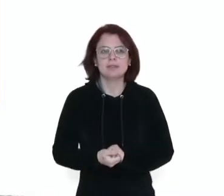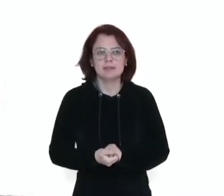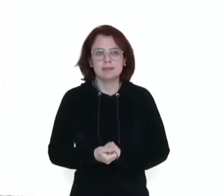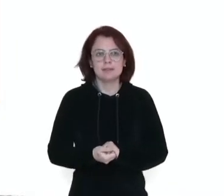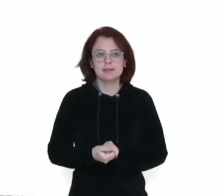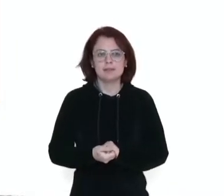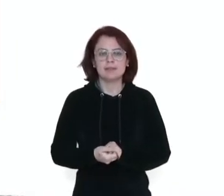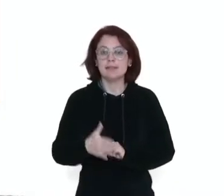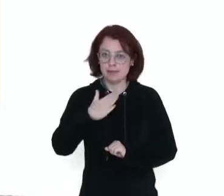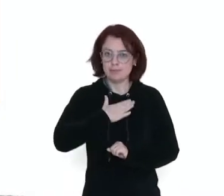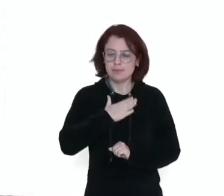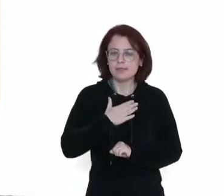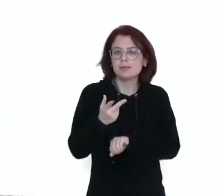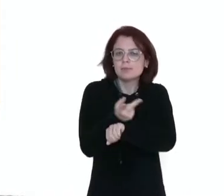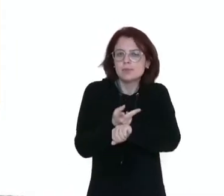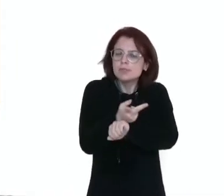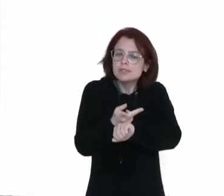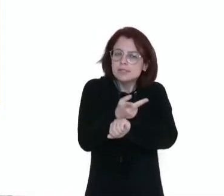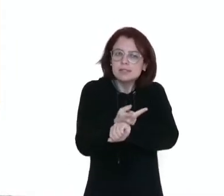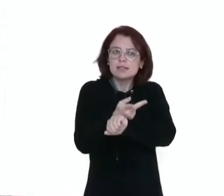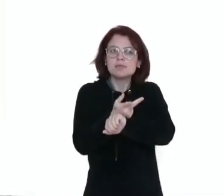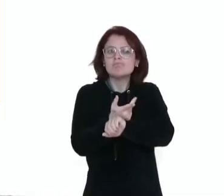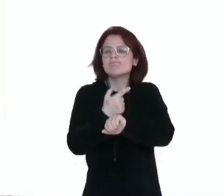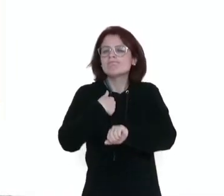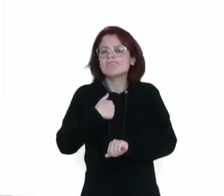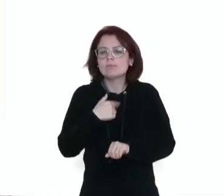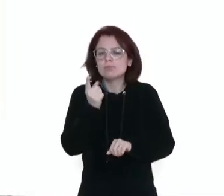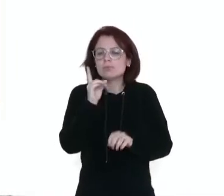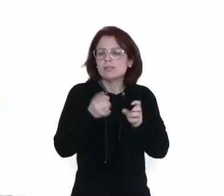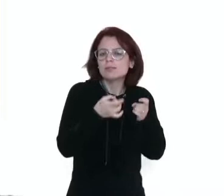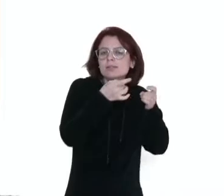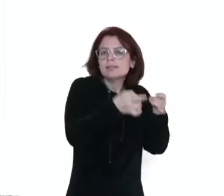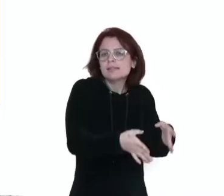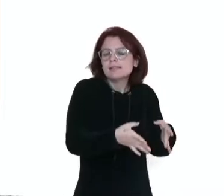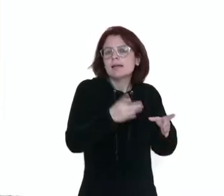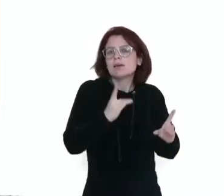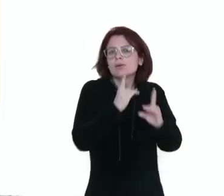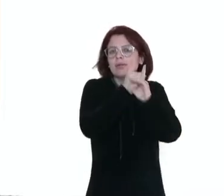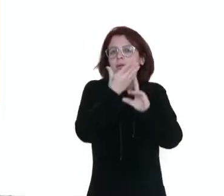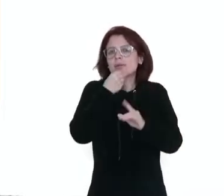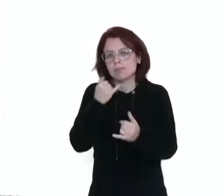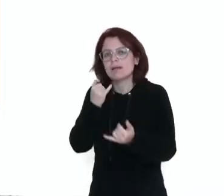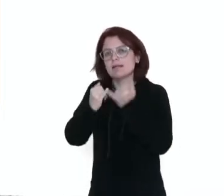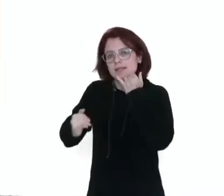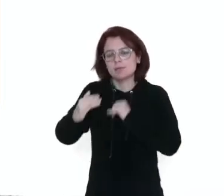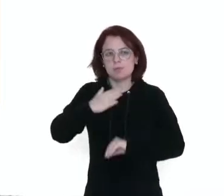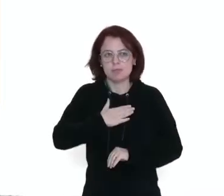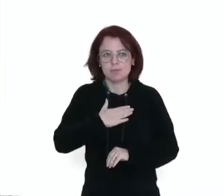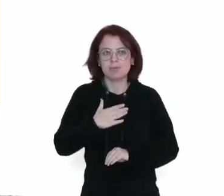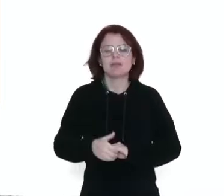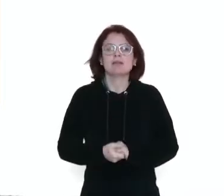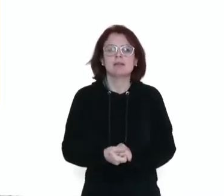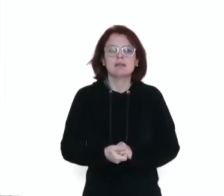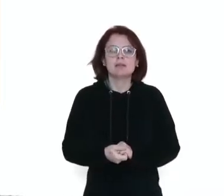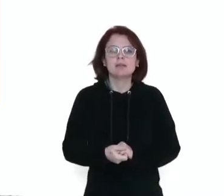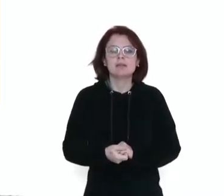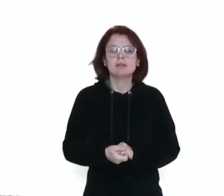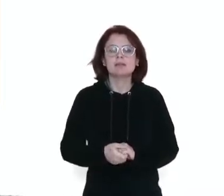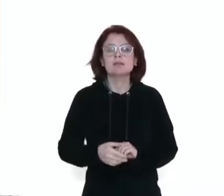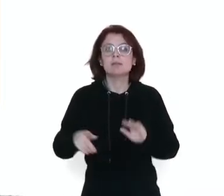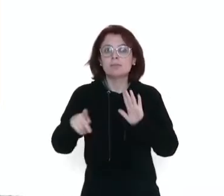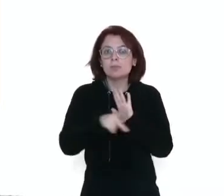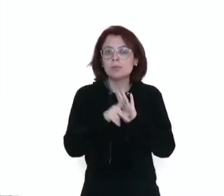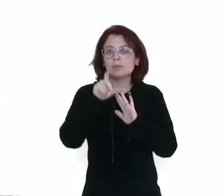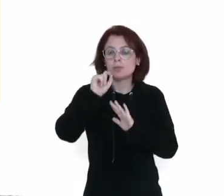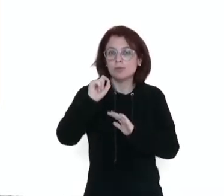Nas minhas buscas, não deixei de encontrar meninos bastante parecidos comigo. Na associação de escoteiros havia